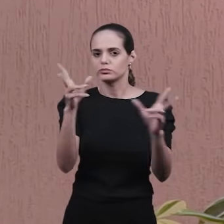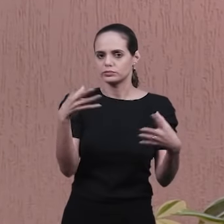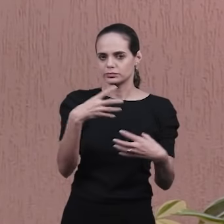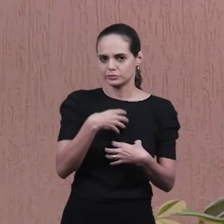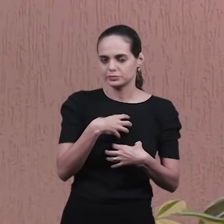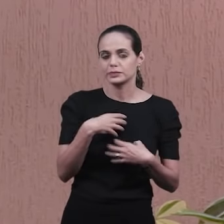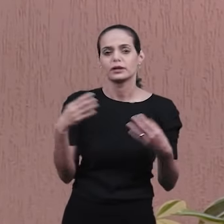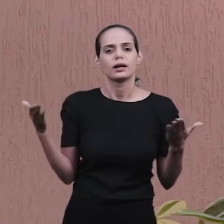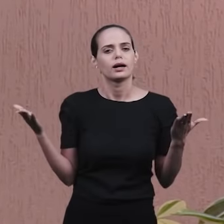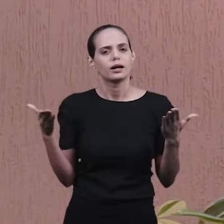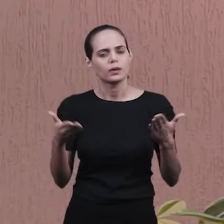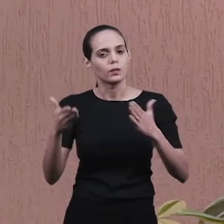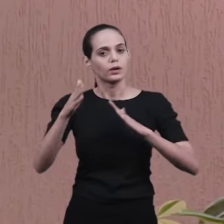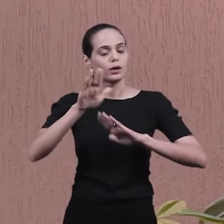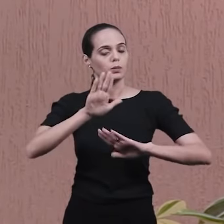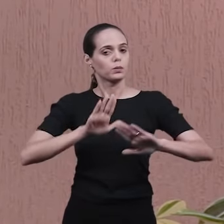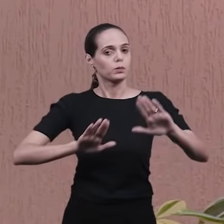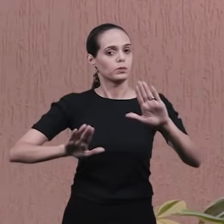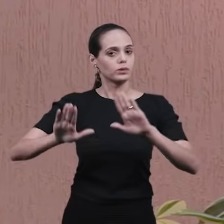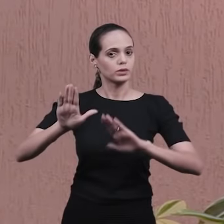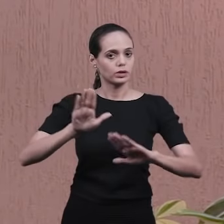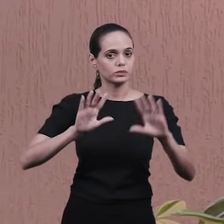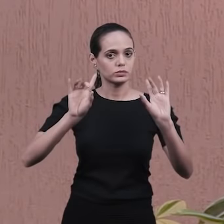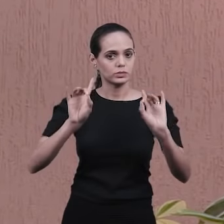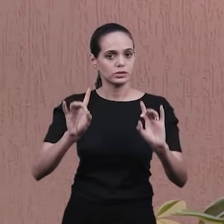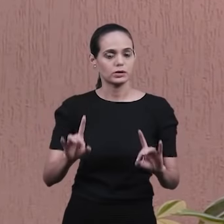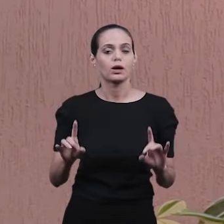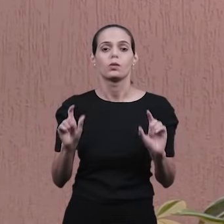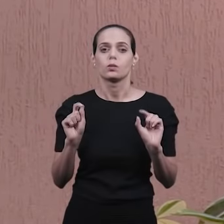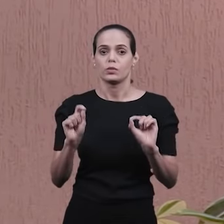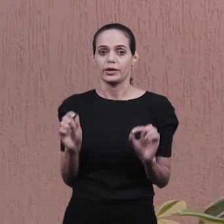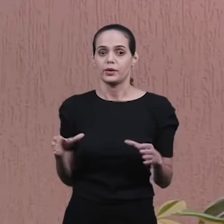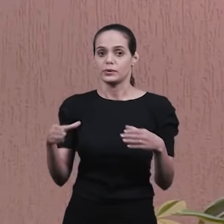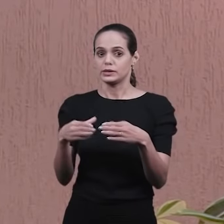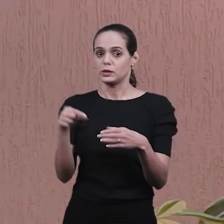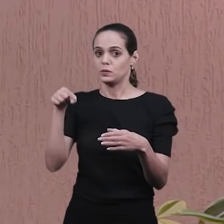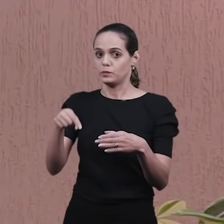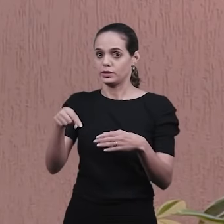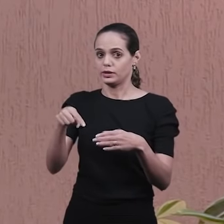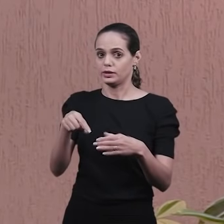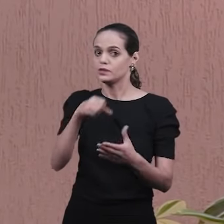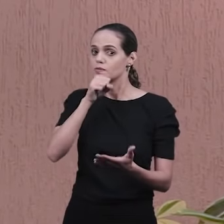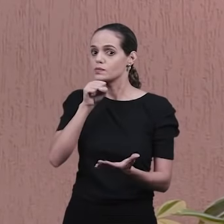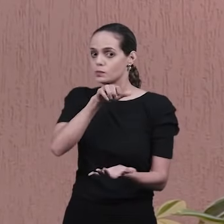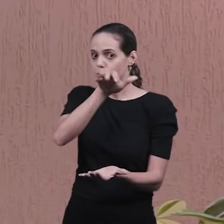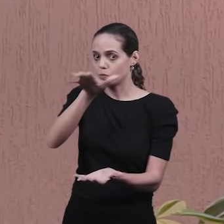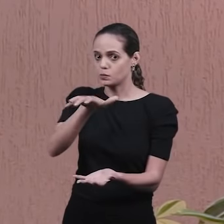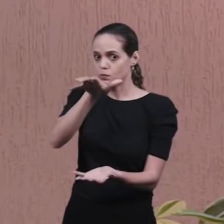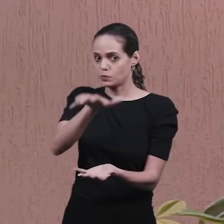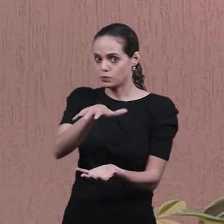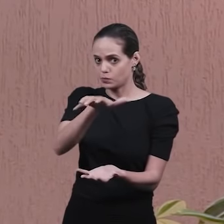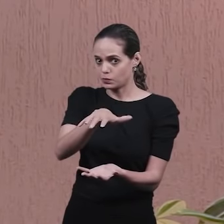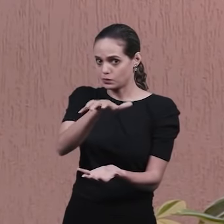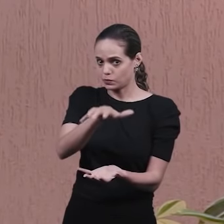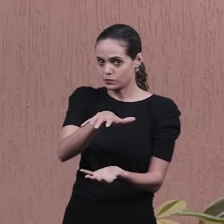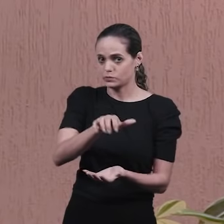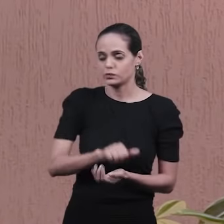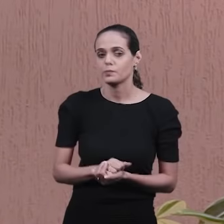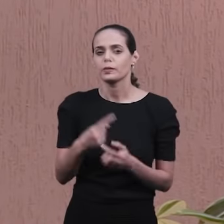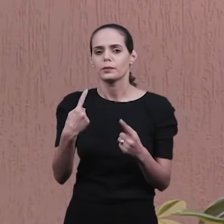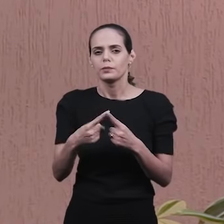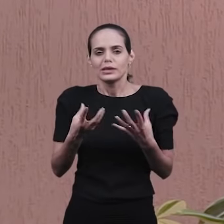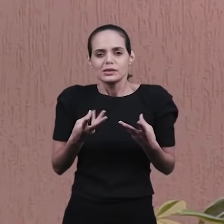que ter um cuidado especial ao lidar com esse público, tá? É preciso que sensibilidade da nossa